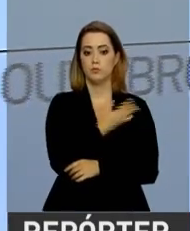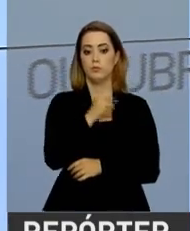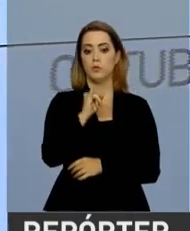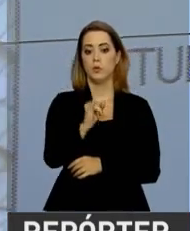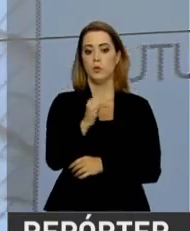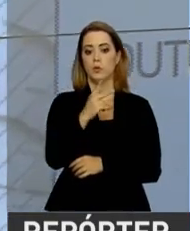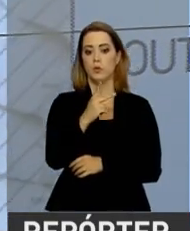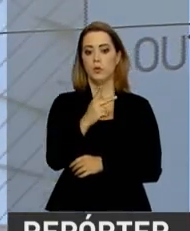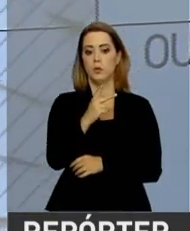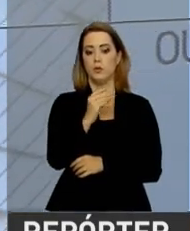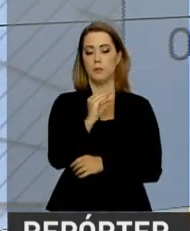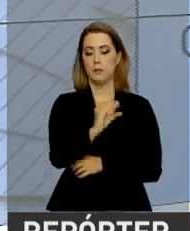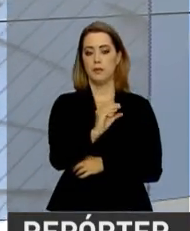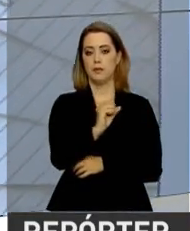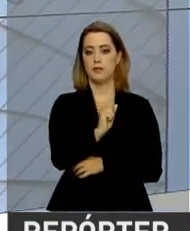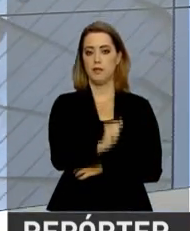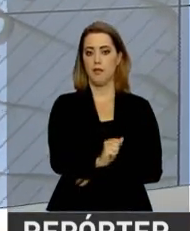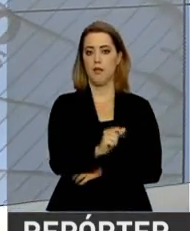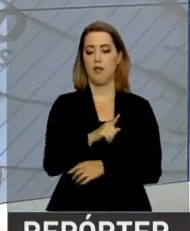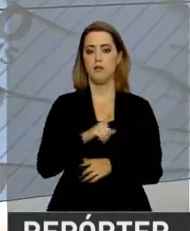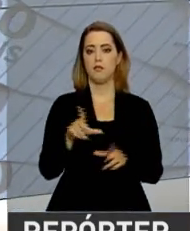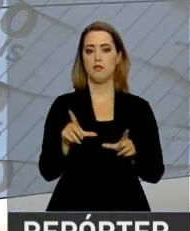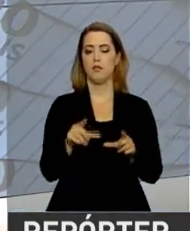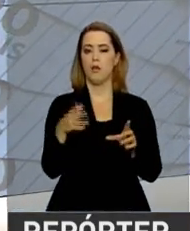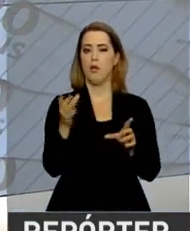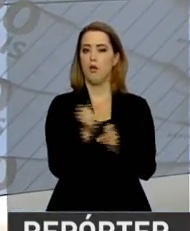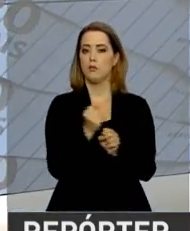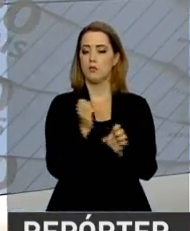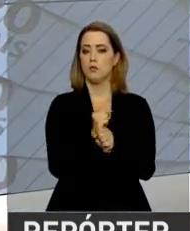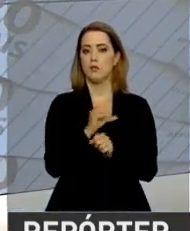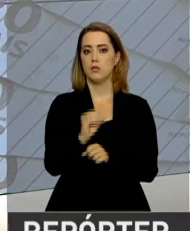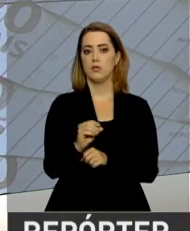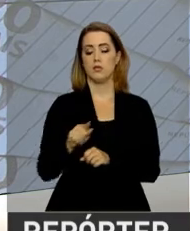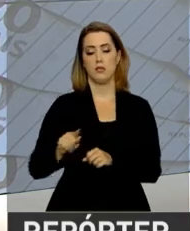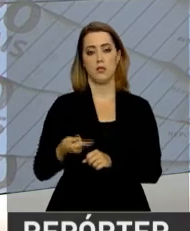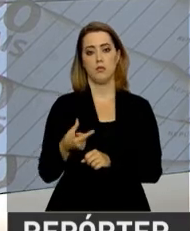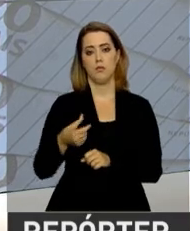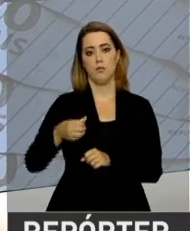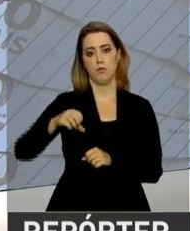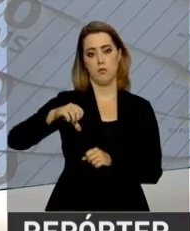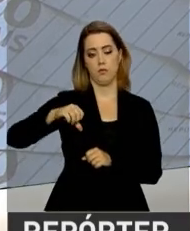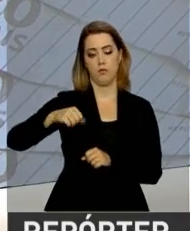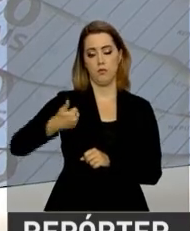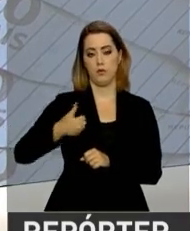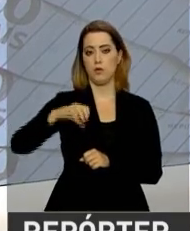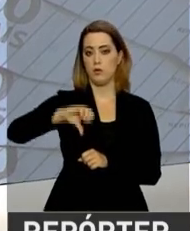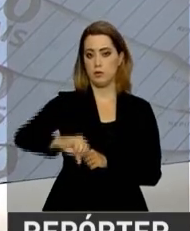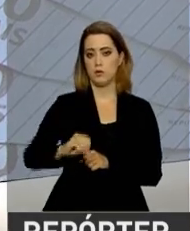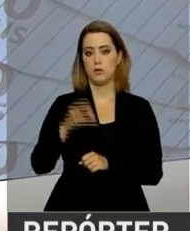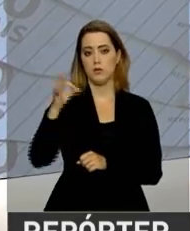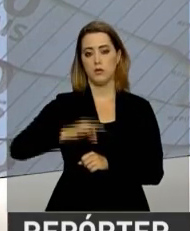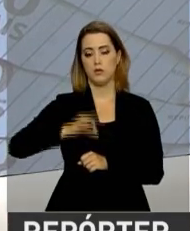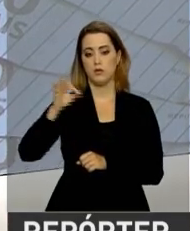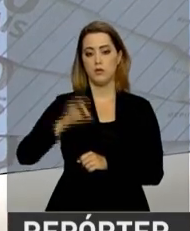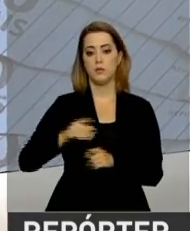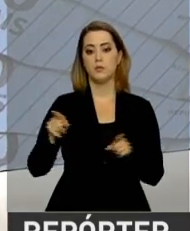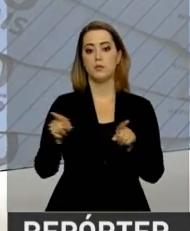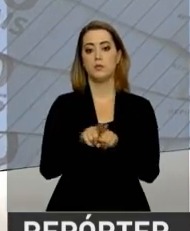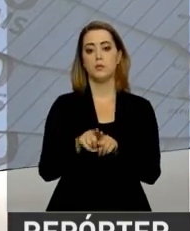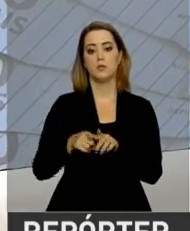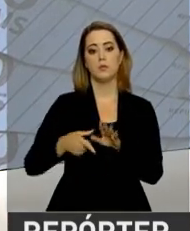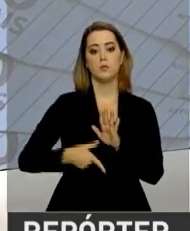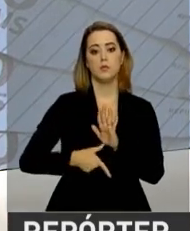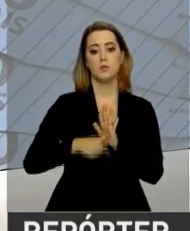o chamado ipca-15 fechou o primeiro quinzena de outubro em 0 19% menor que o 0 23 por cento registrado na primeira quinzena